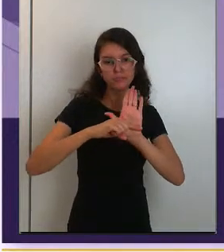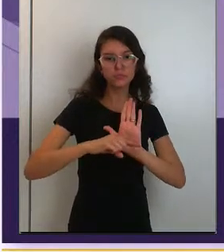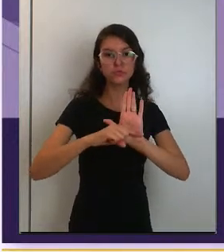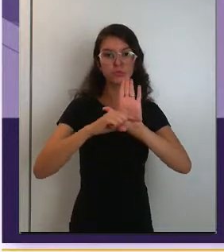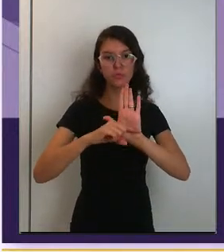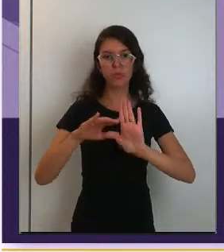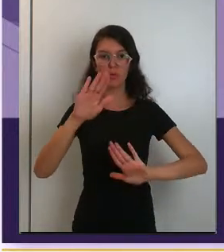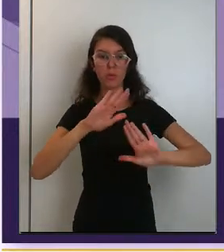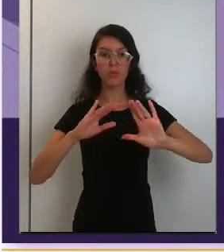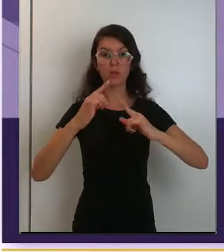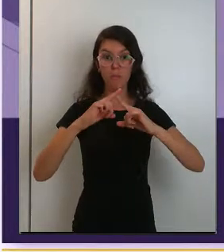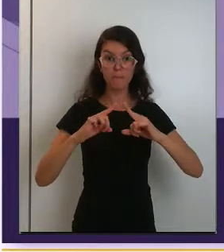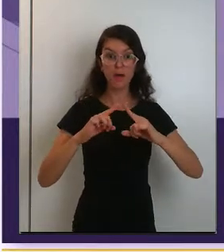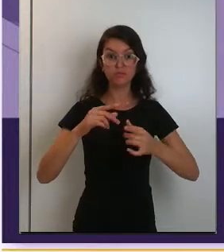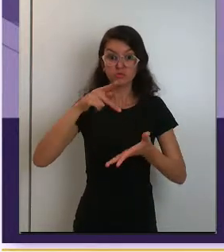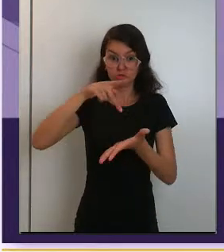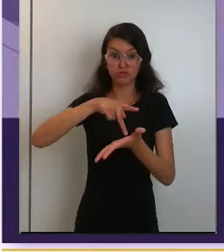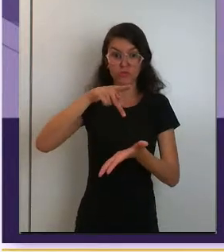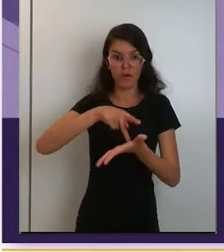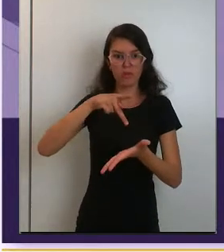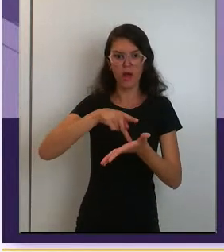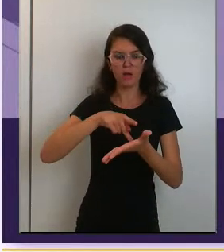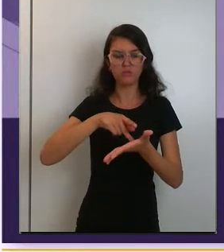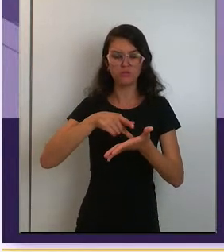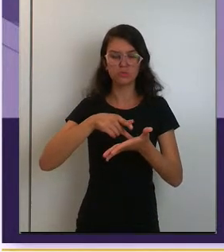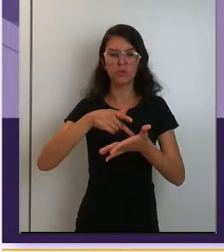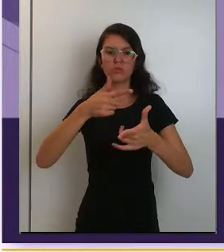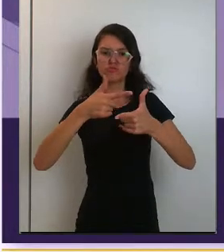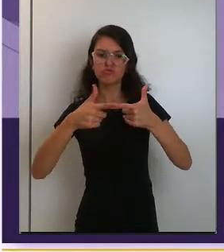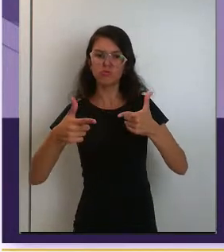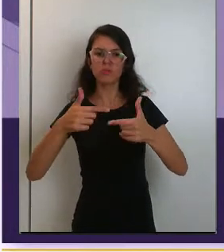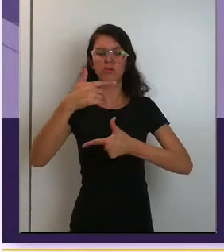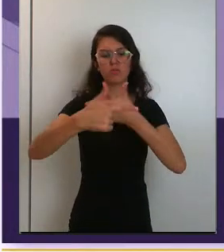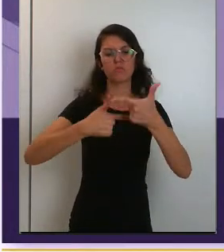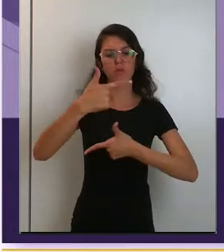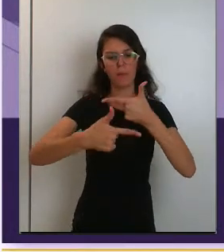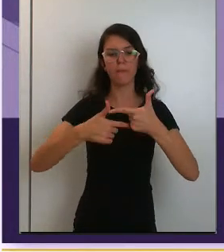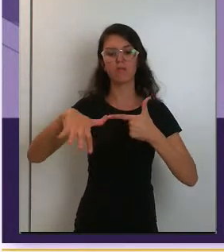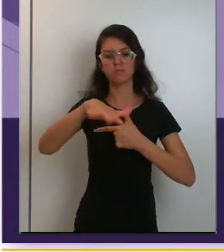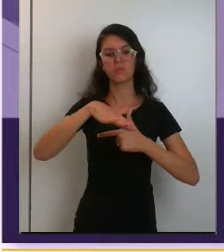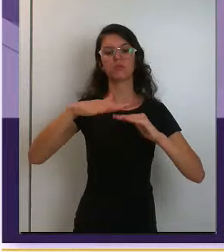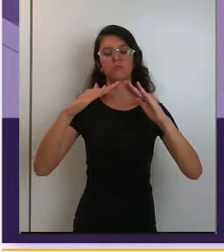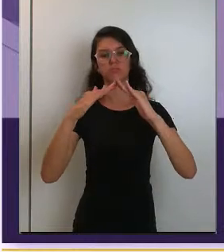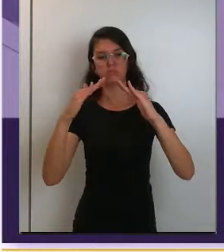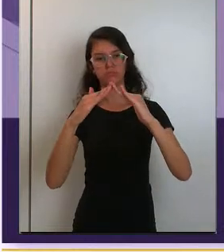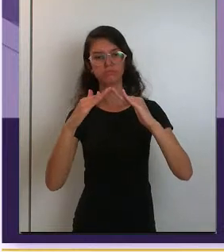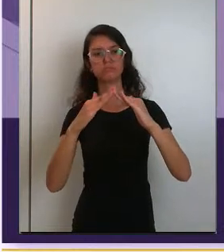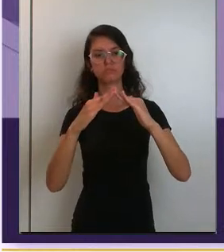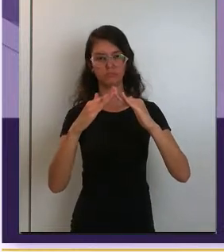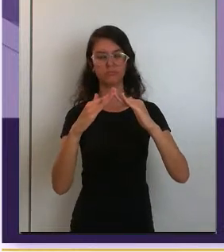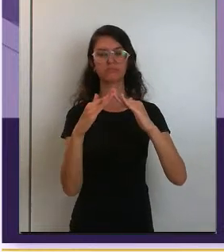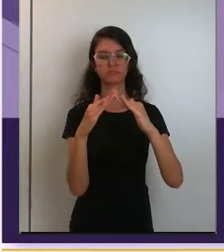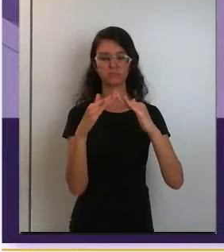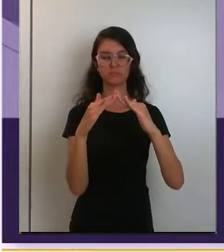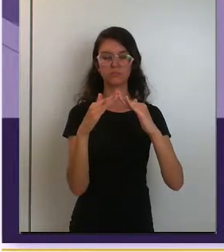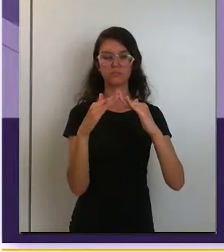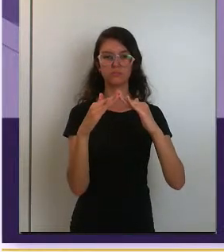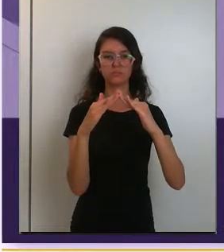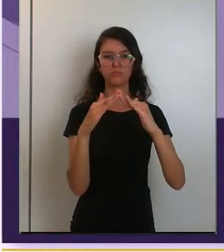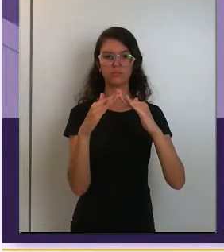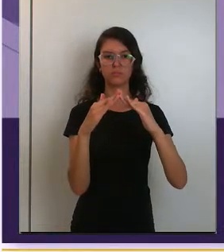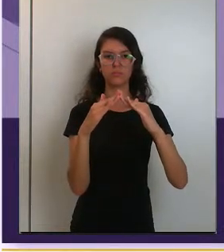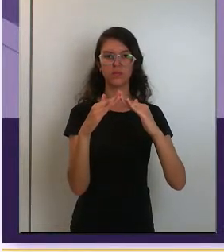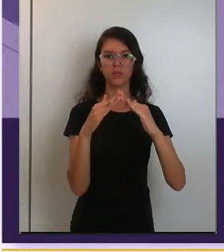cuidado, mas efetivamente na divisão das tarefas domésticas, o que contribui não apenas